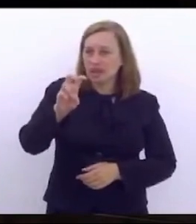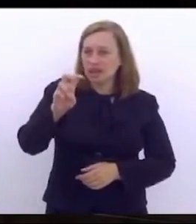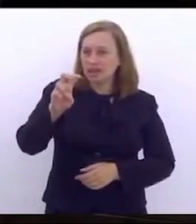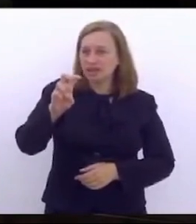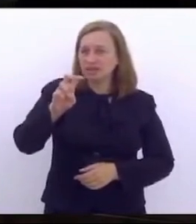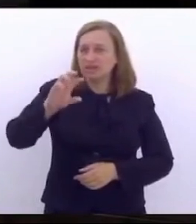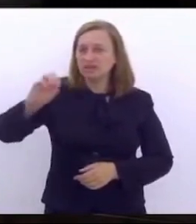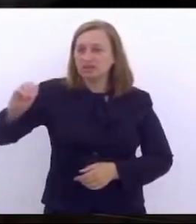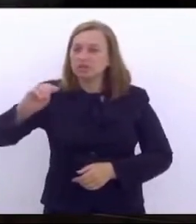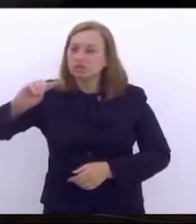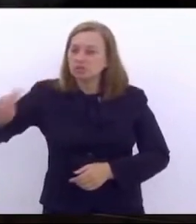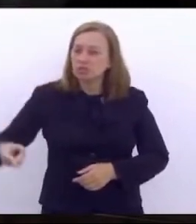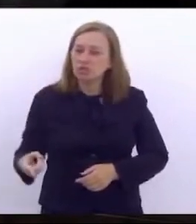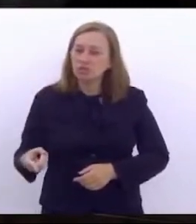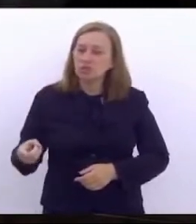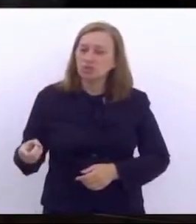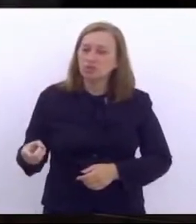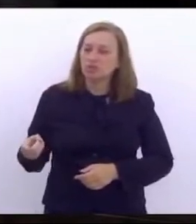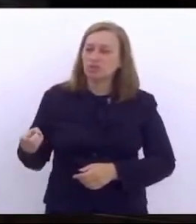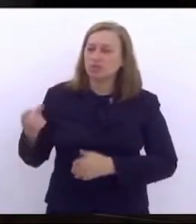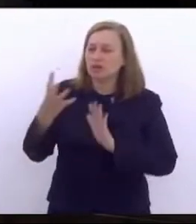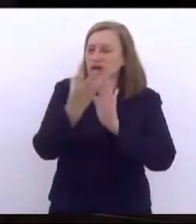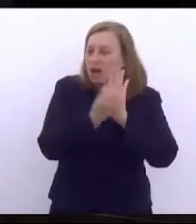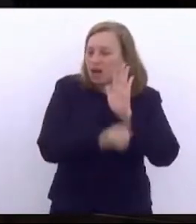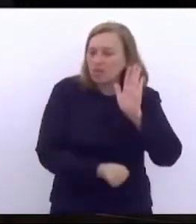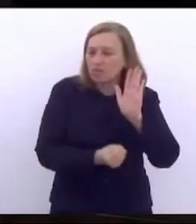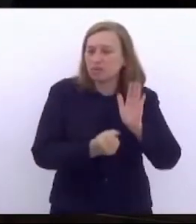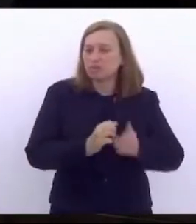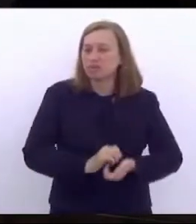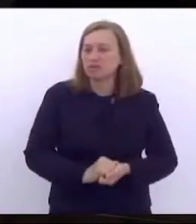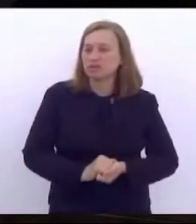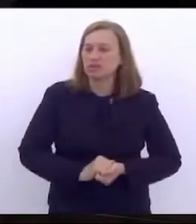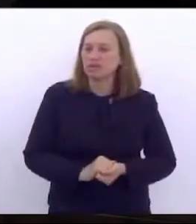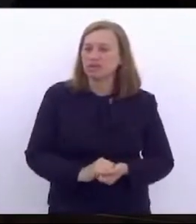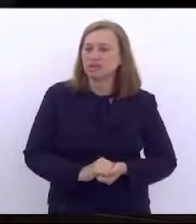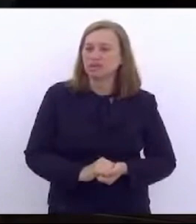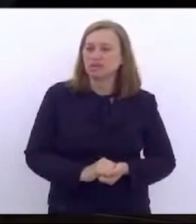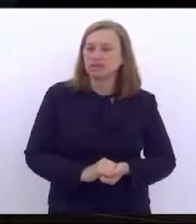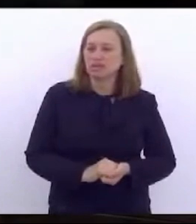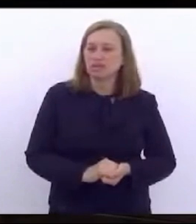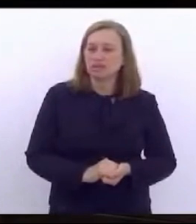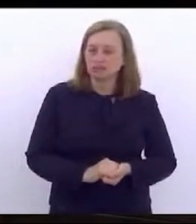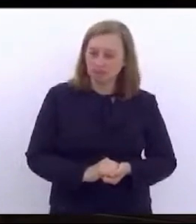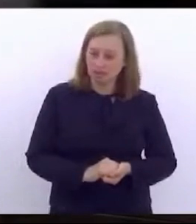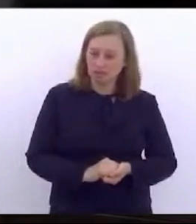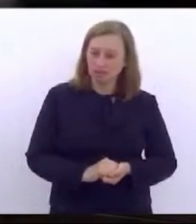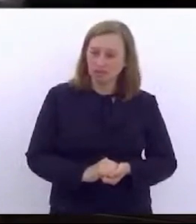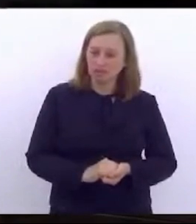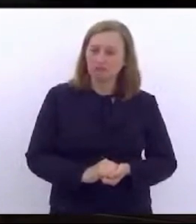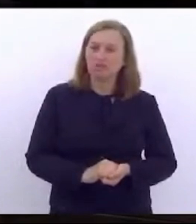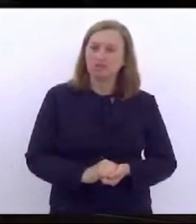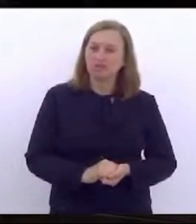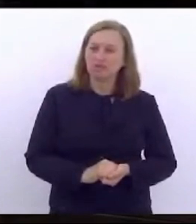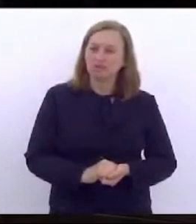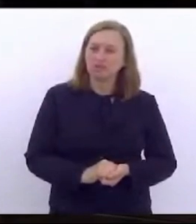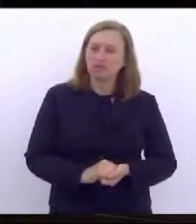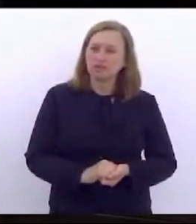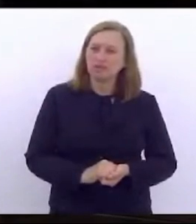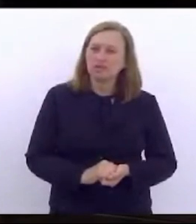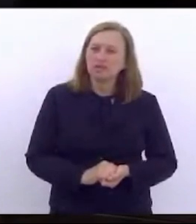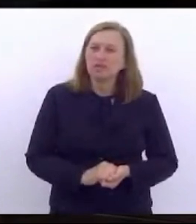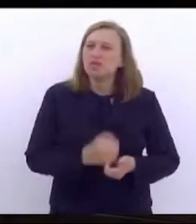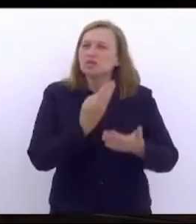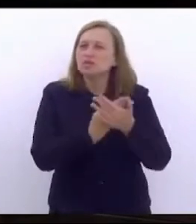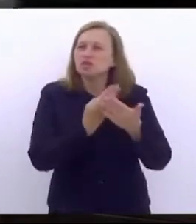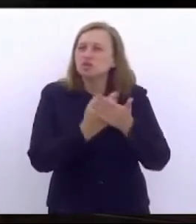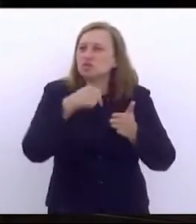seja, 40% menos do que o outro estudo. São dois estudos de pesquisadores pro-choice. Se a diferença global é 10% e os